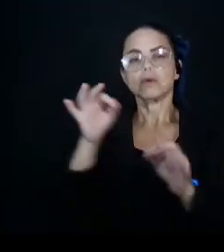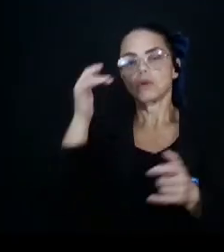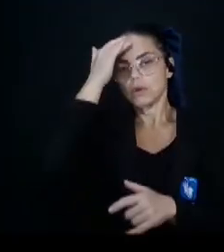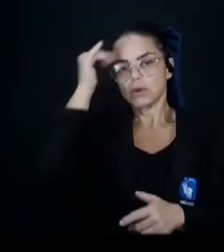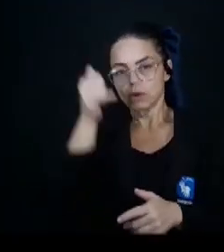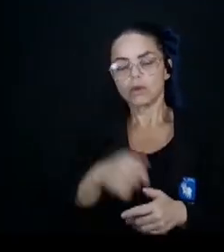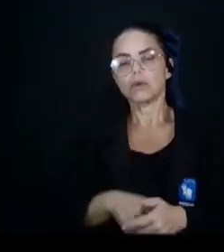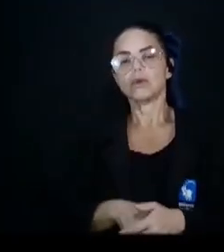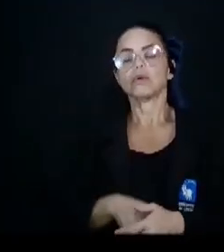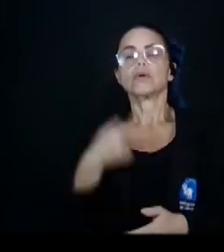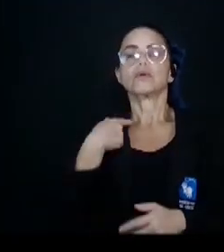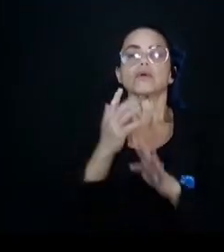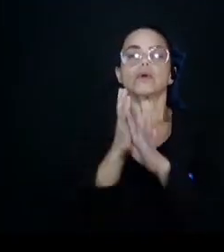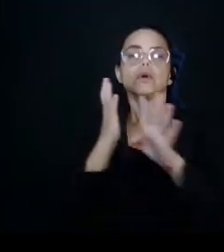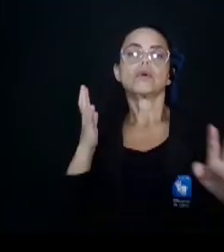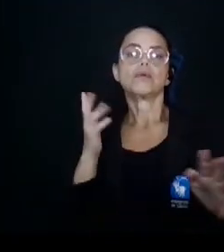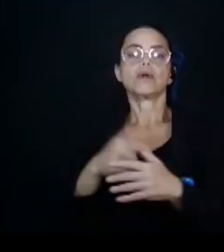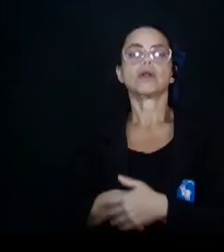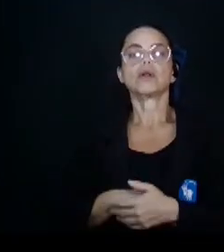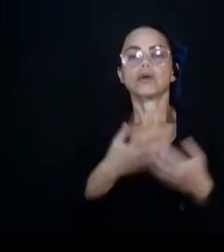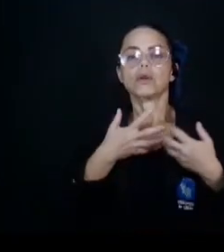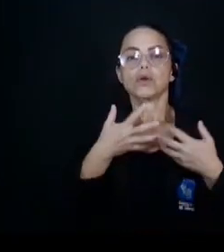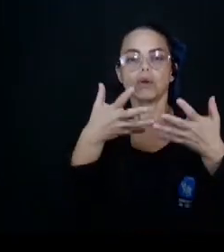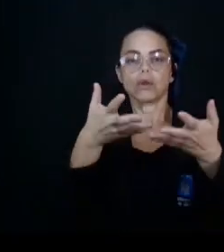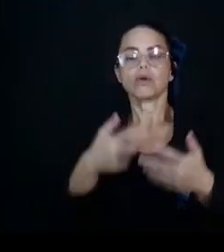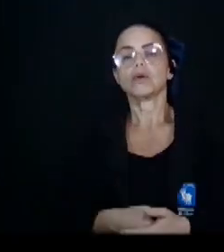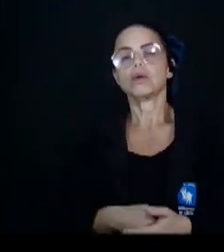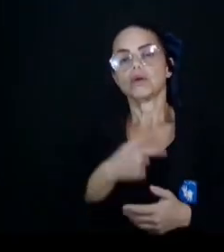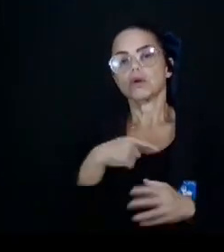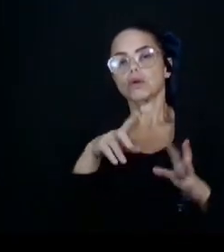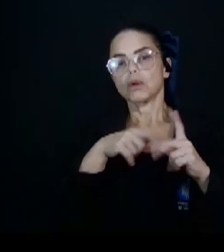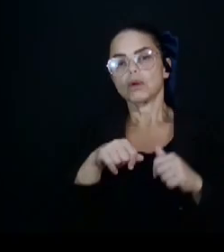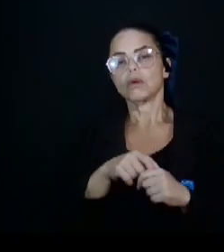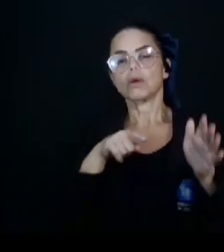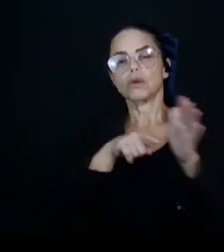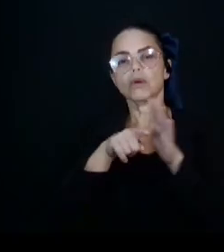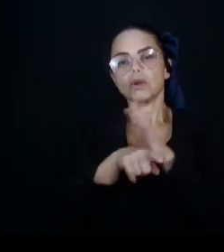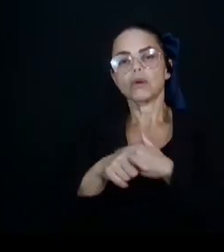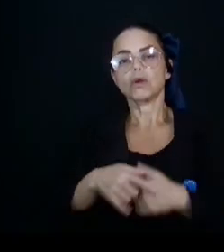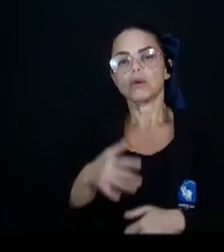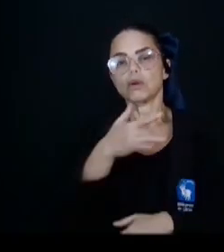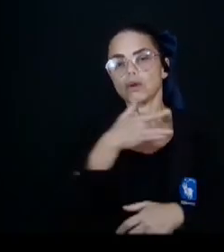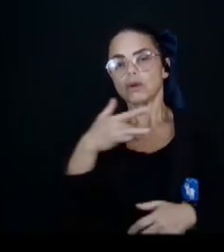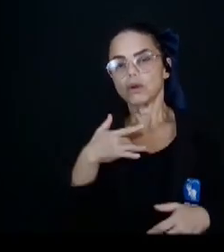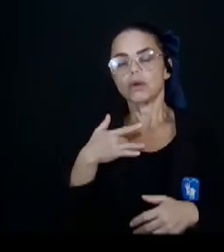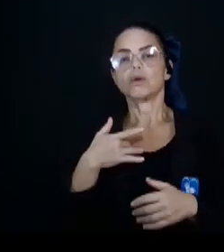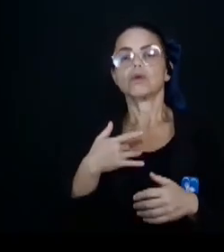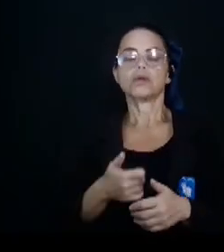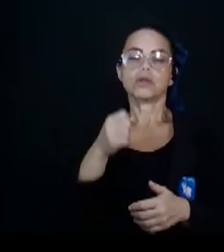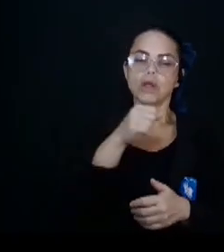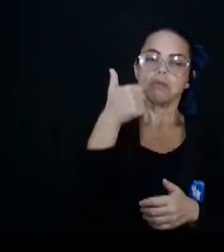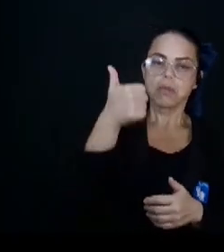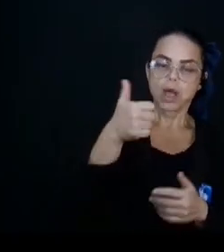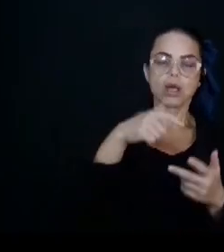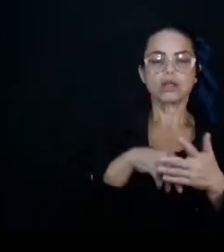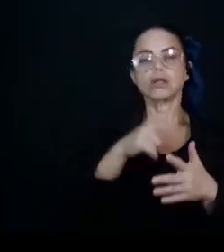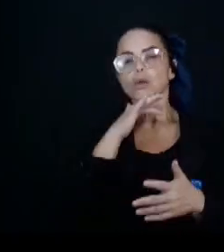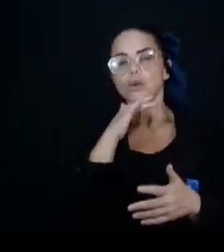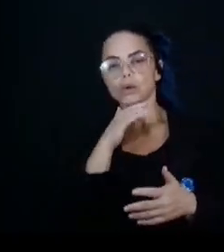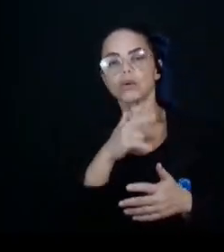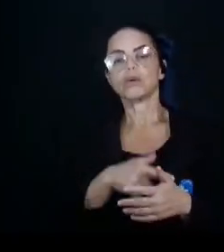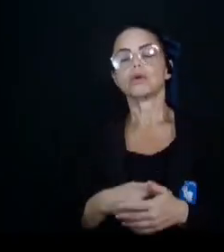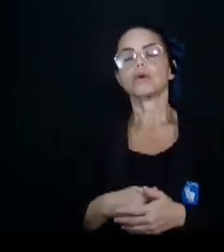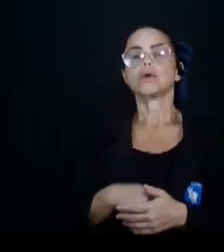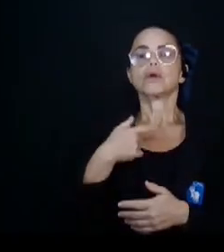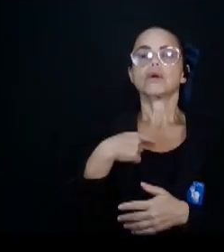doadores, então toda uma análise de saúde vai ser feita, então, assim, para ser muito seguro para o doador.